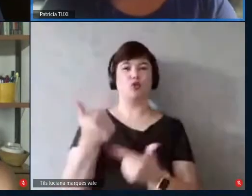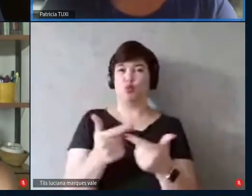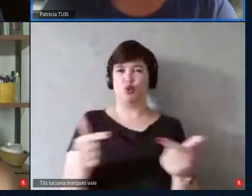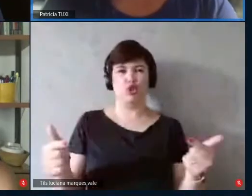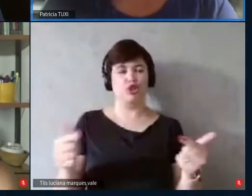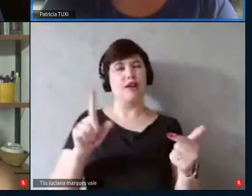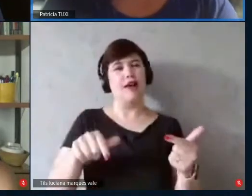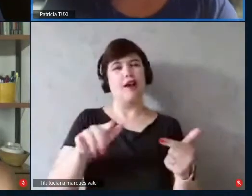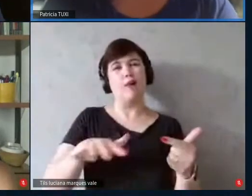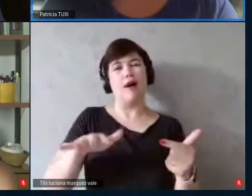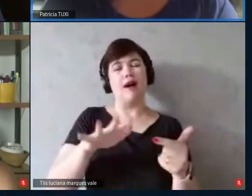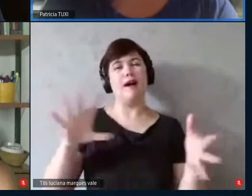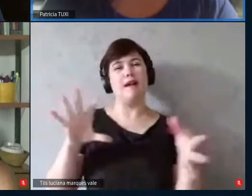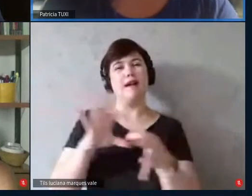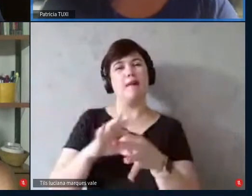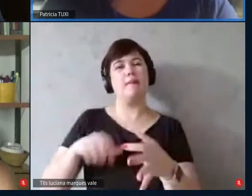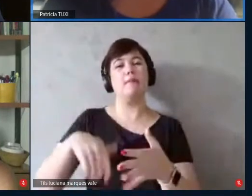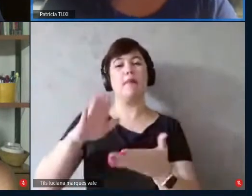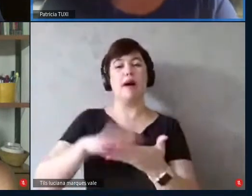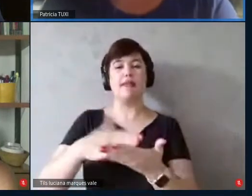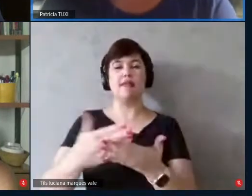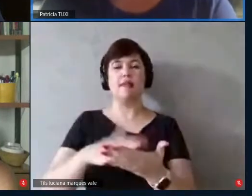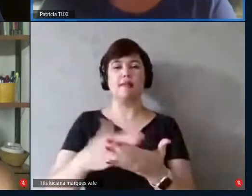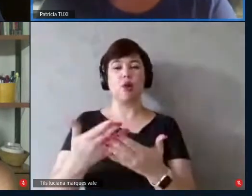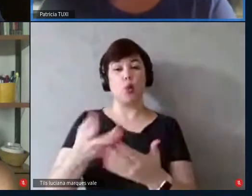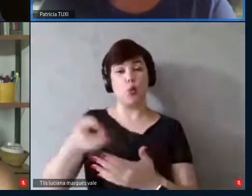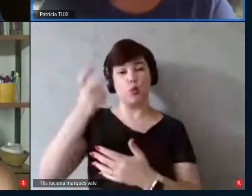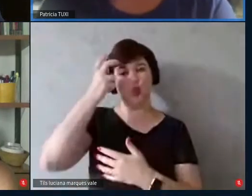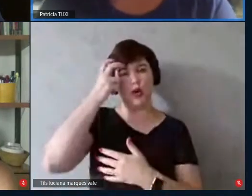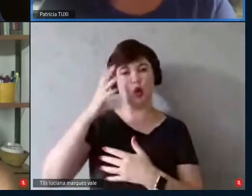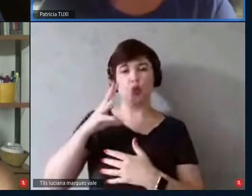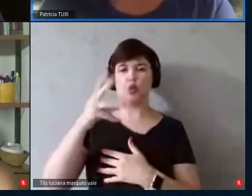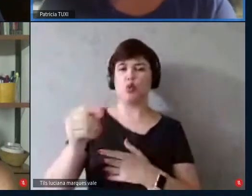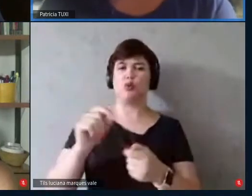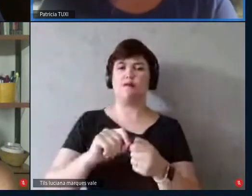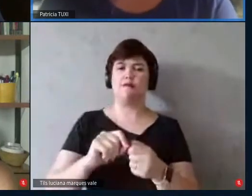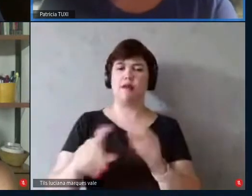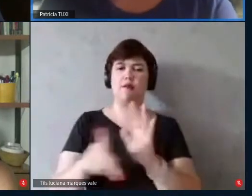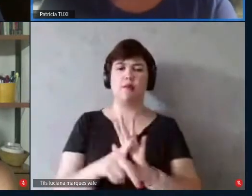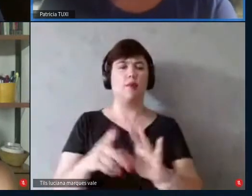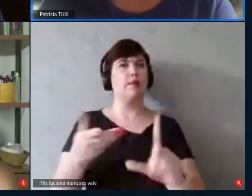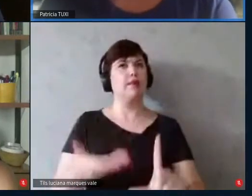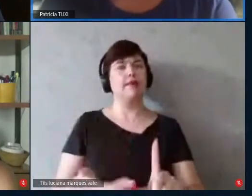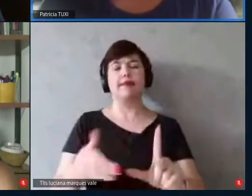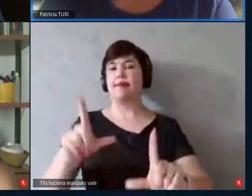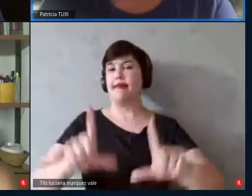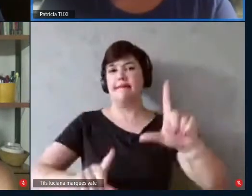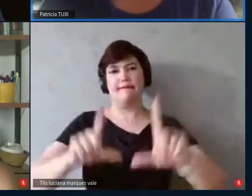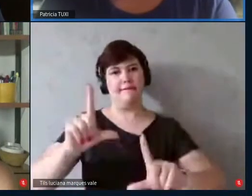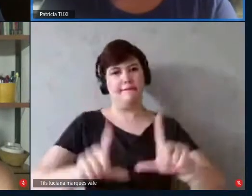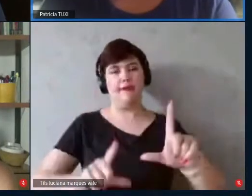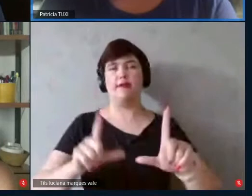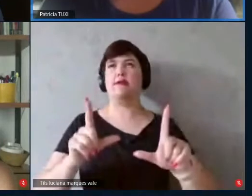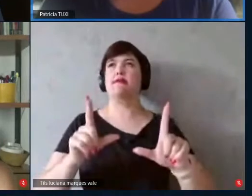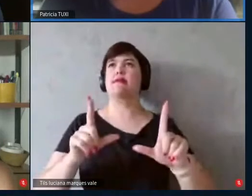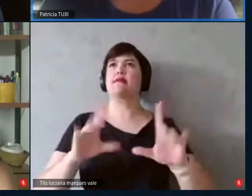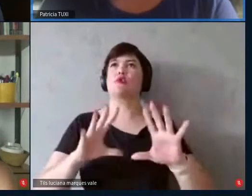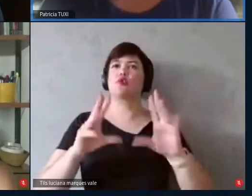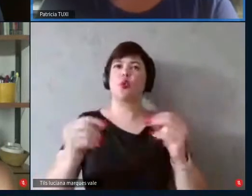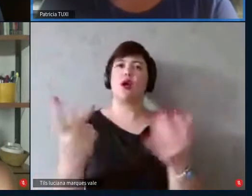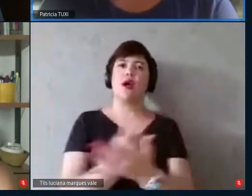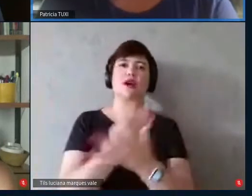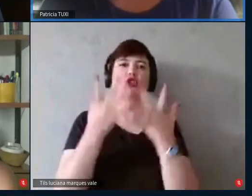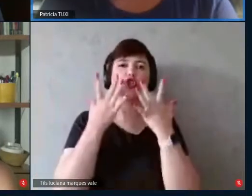um pouco ligada à interpretação cultural, tudo que era feito em TV, tudo que acontecia em